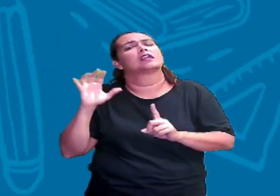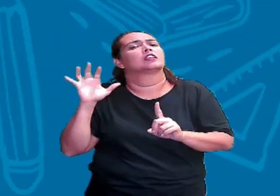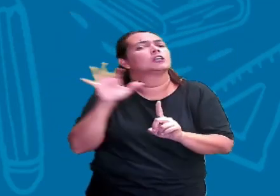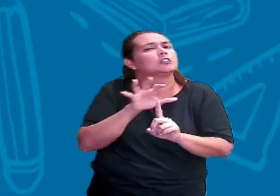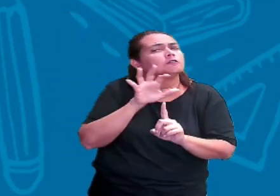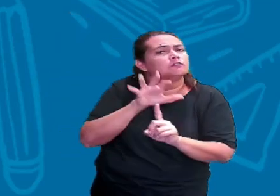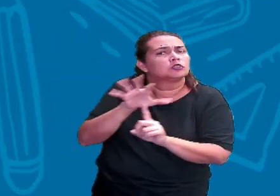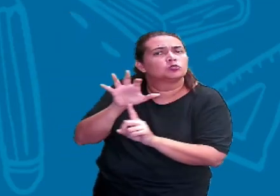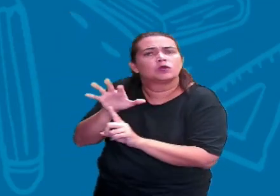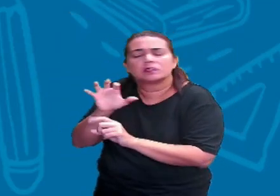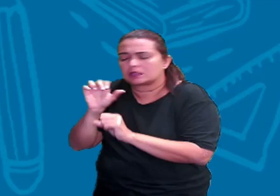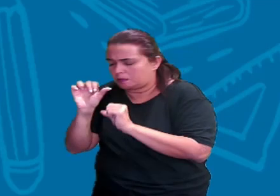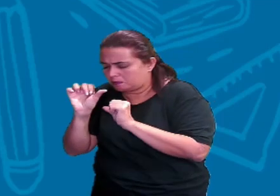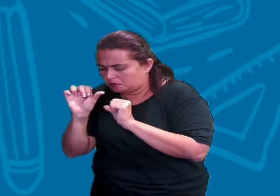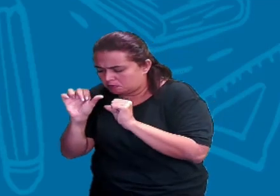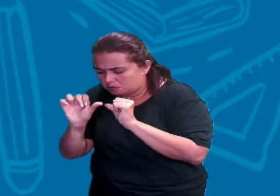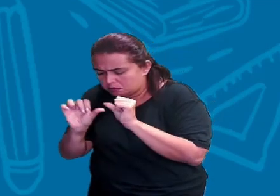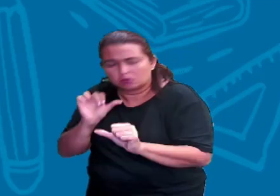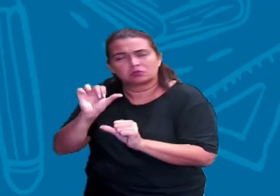de alteração,